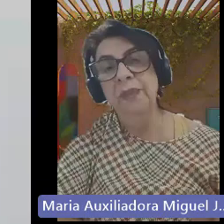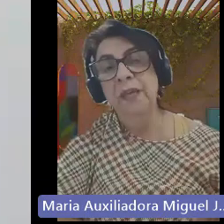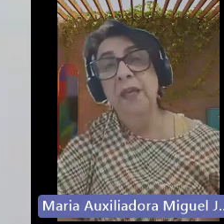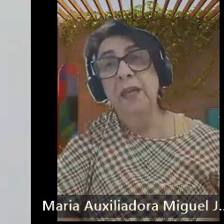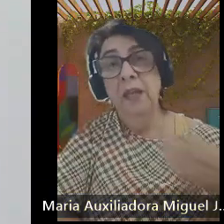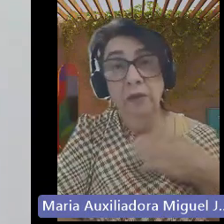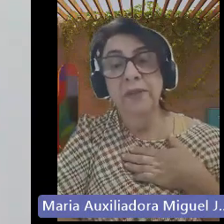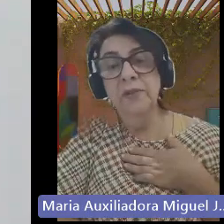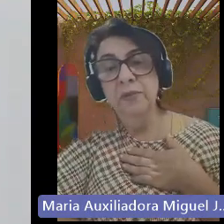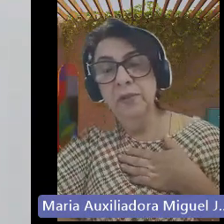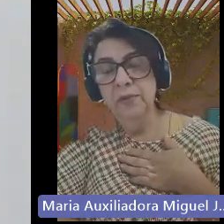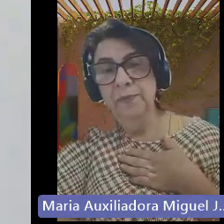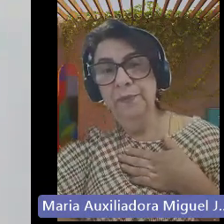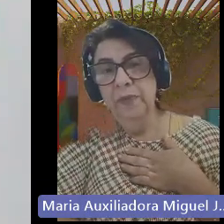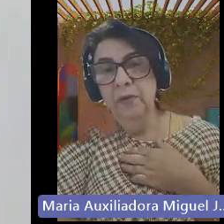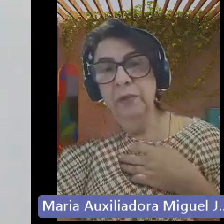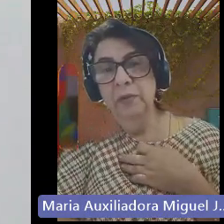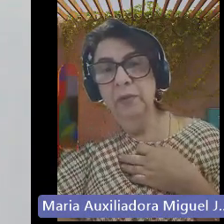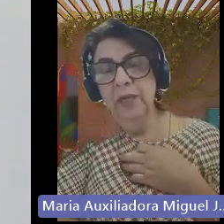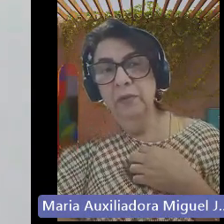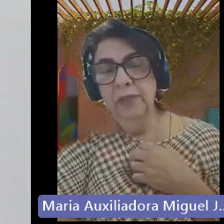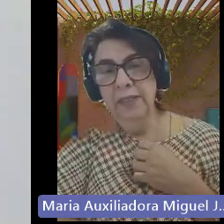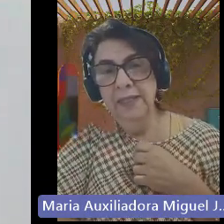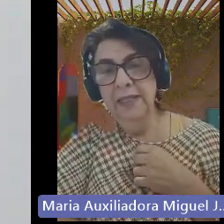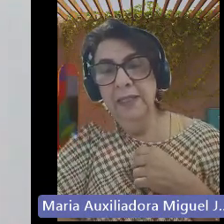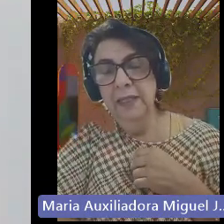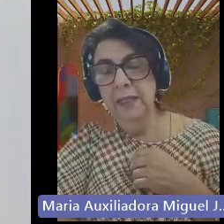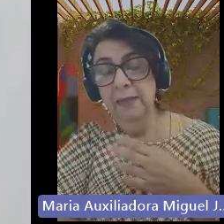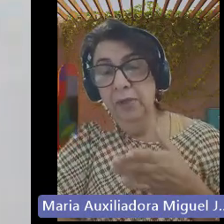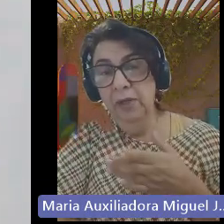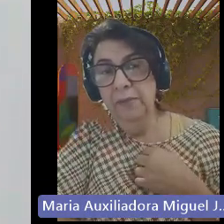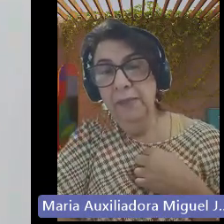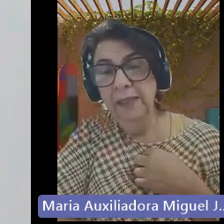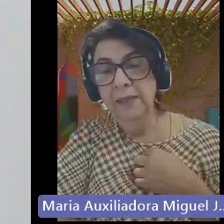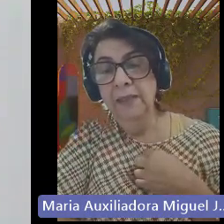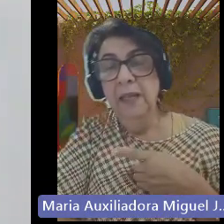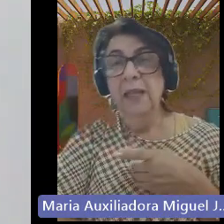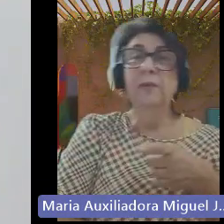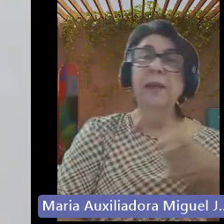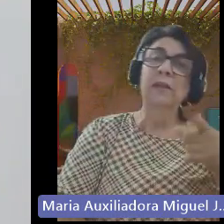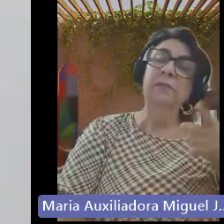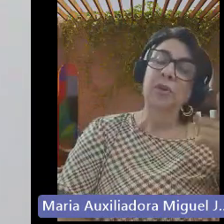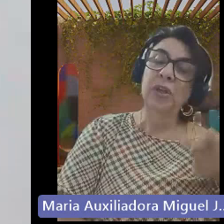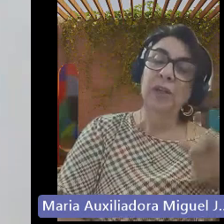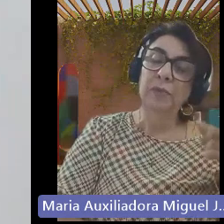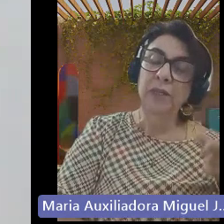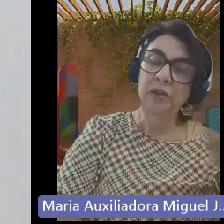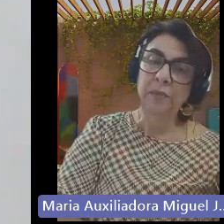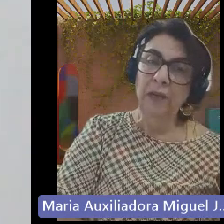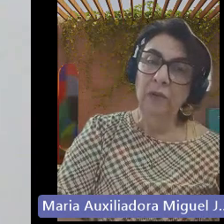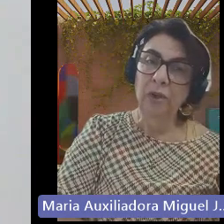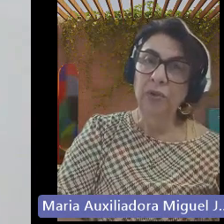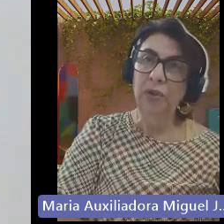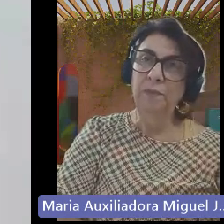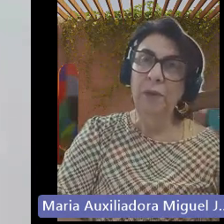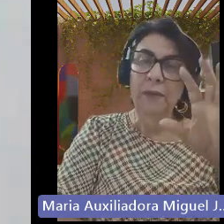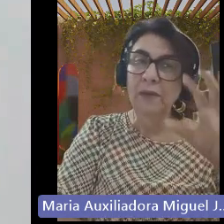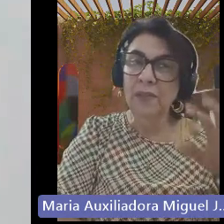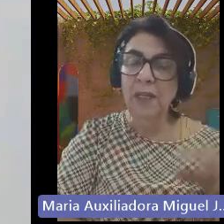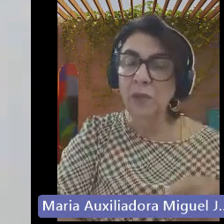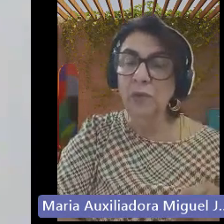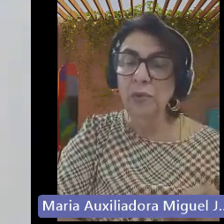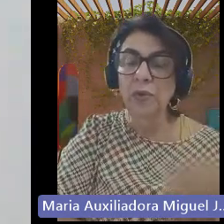FMG. Eu faço isso. Quando eu quero conhecer, elaborar uma ementa, eu entro em projeto político-pedagógico de